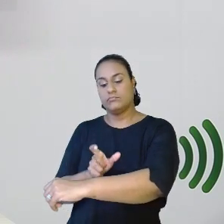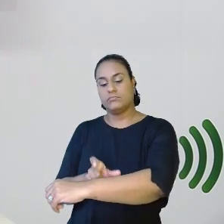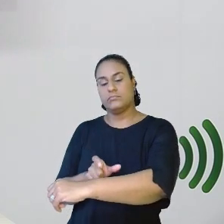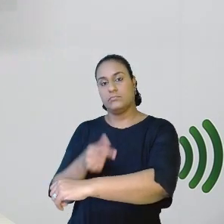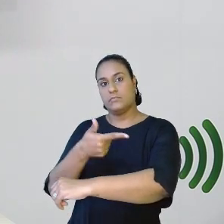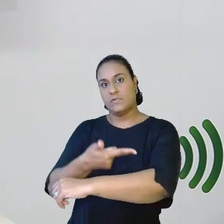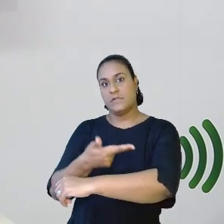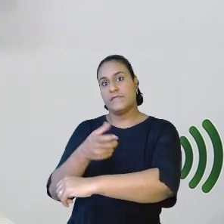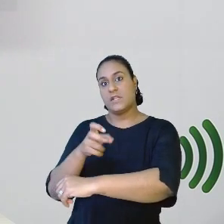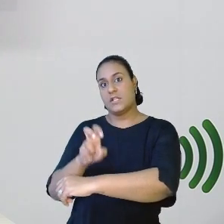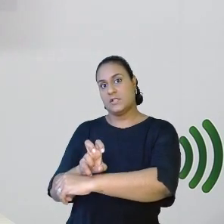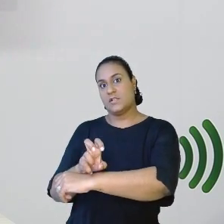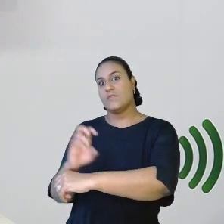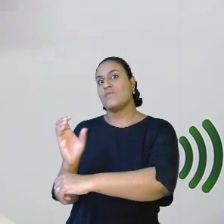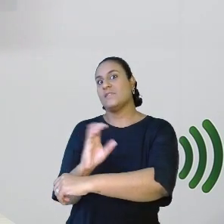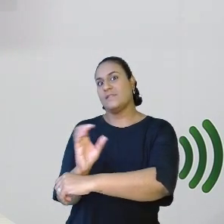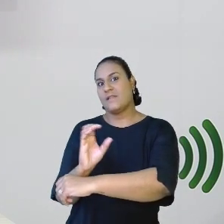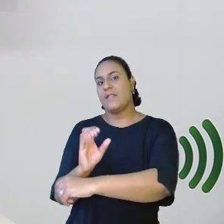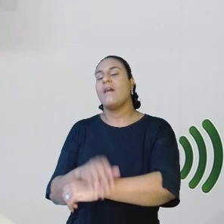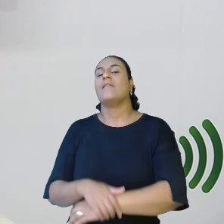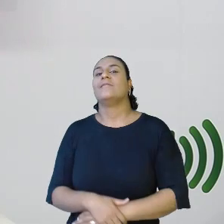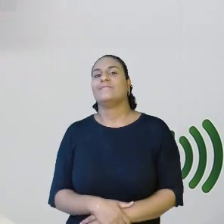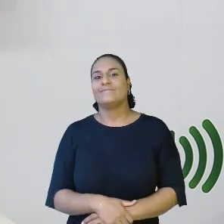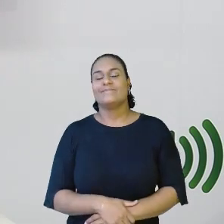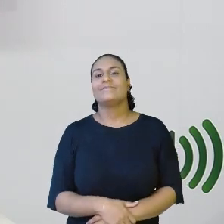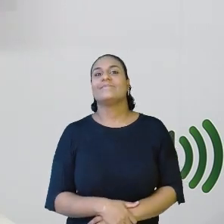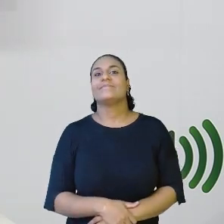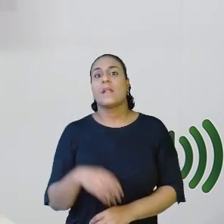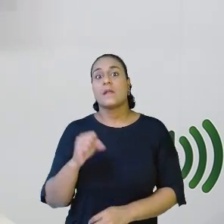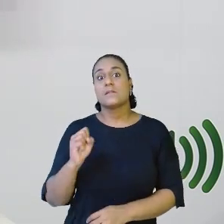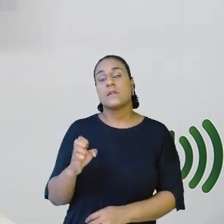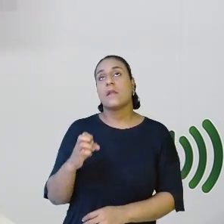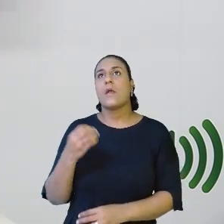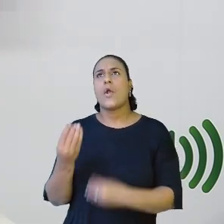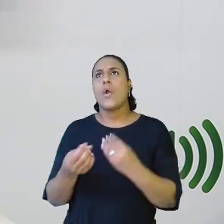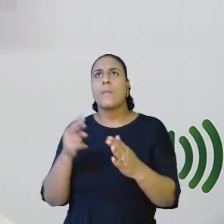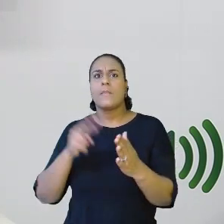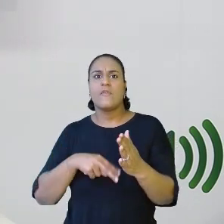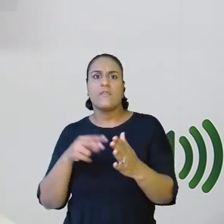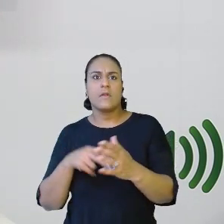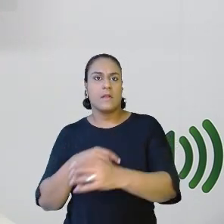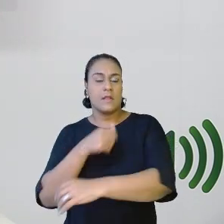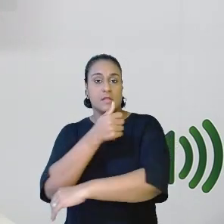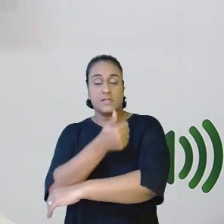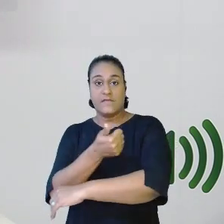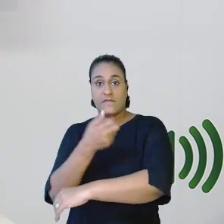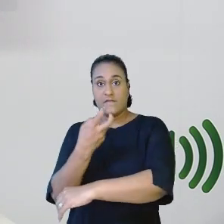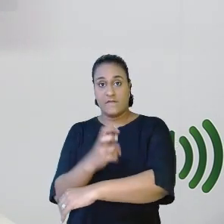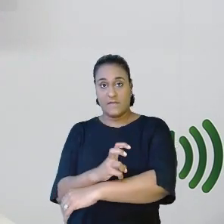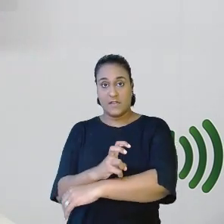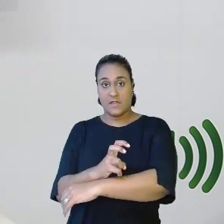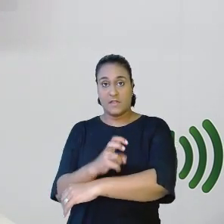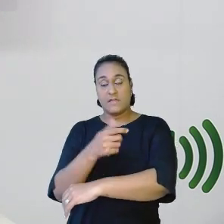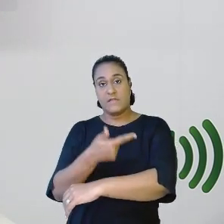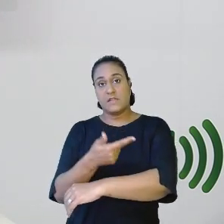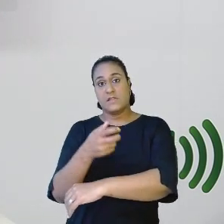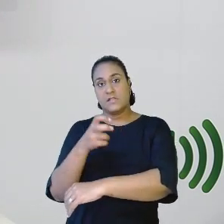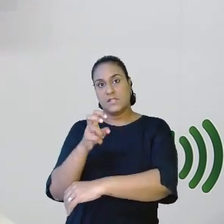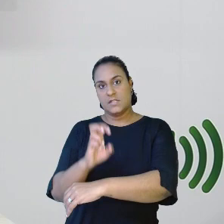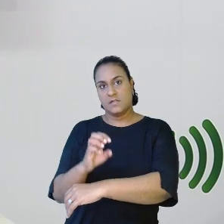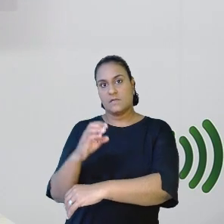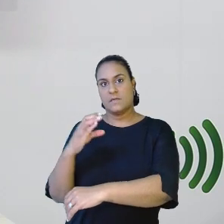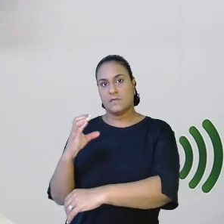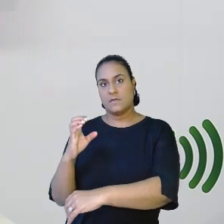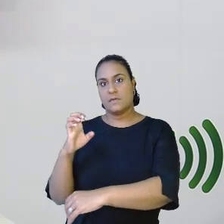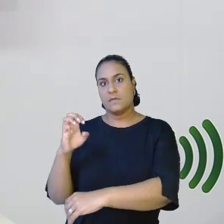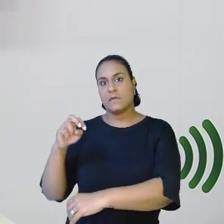os 25 centavos. Ou se formos ler em forma decimal, 25